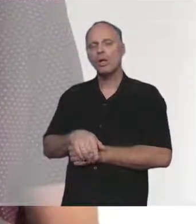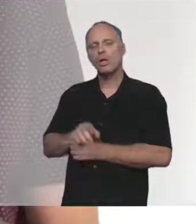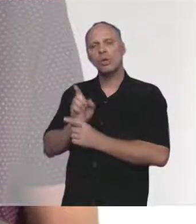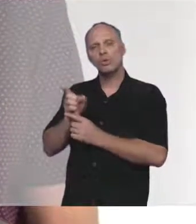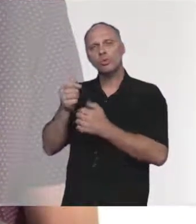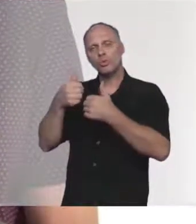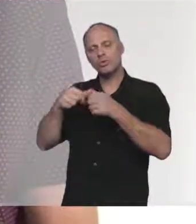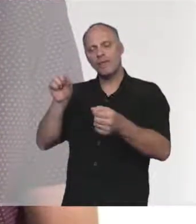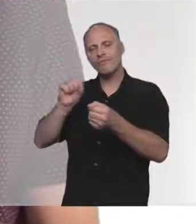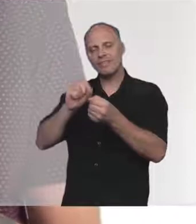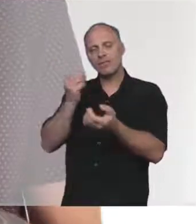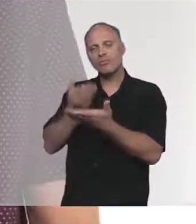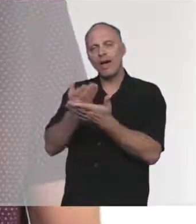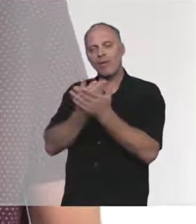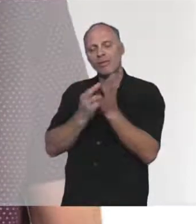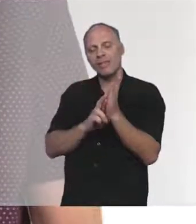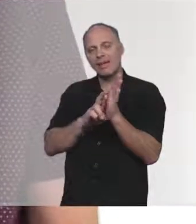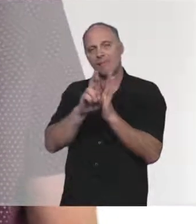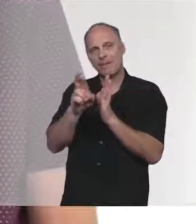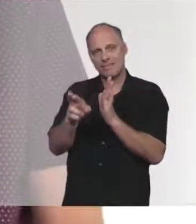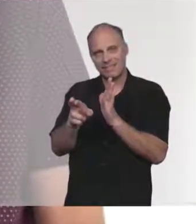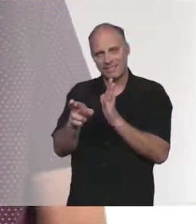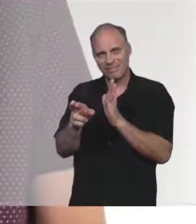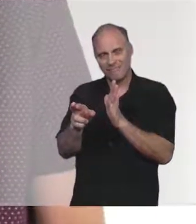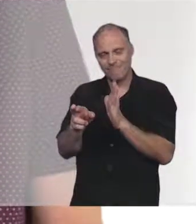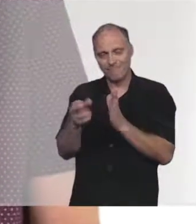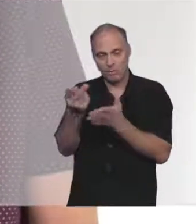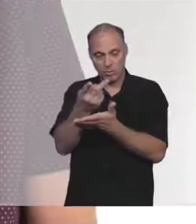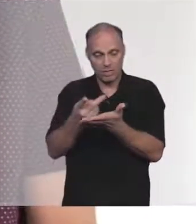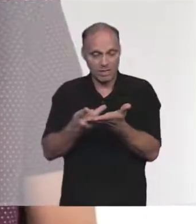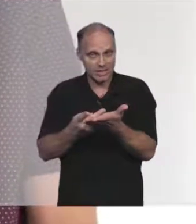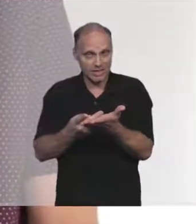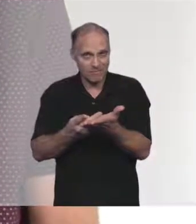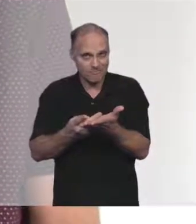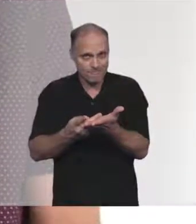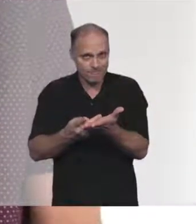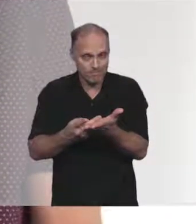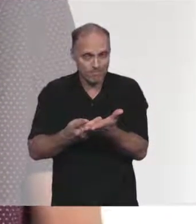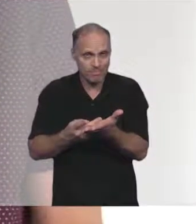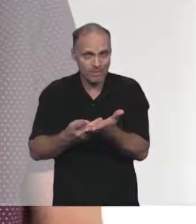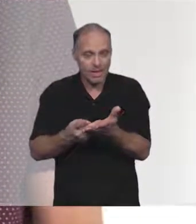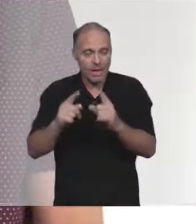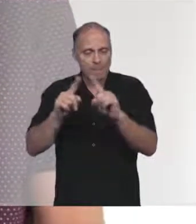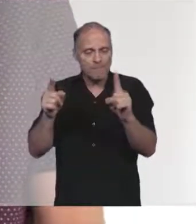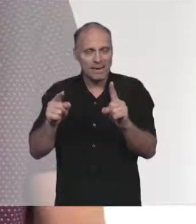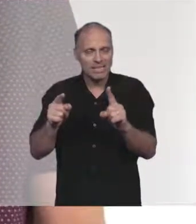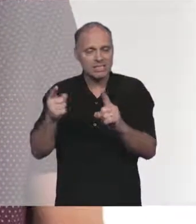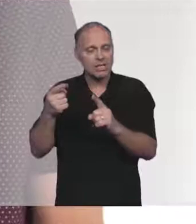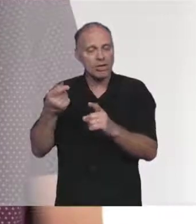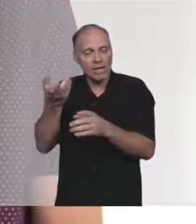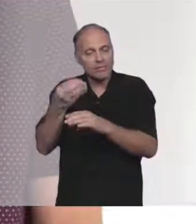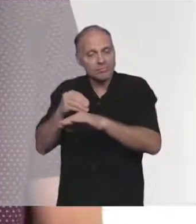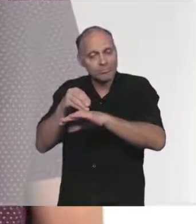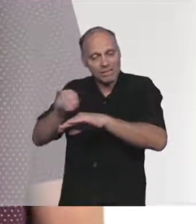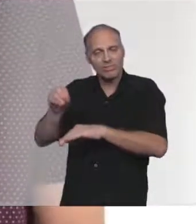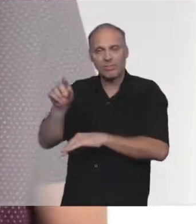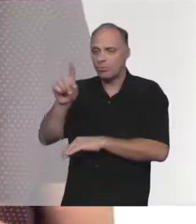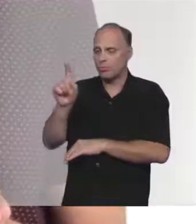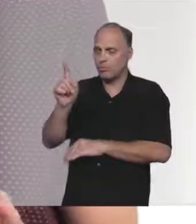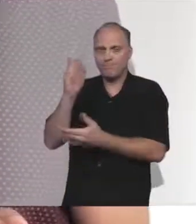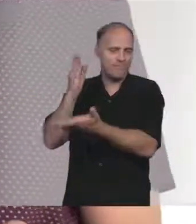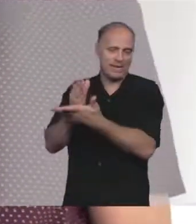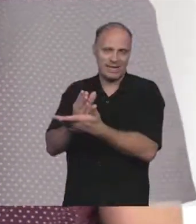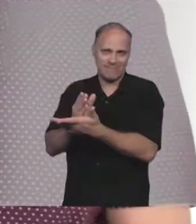tu tá fazendo uma aula de representação desse desenho, mas eu vou te dar a sugestão para que tu